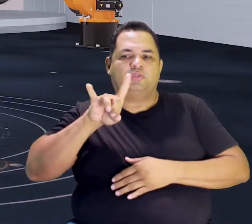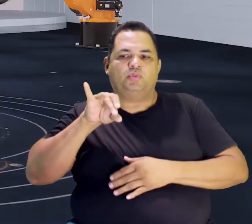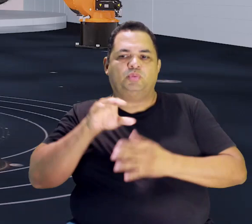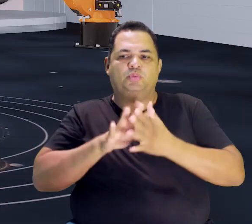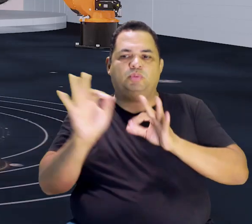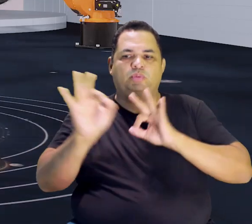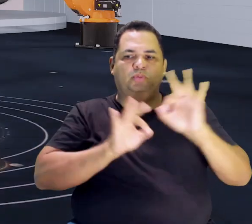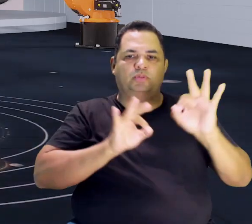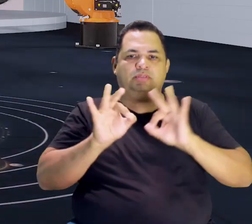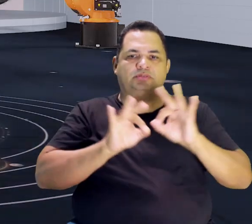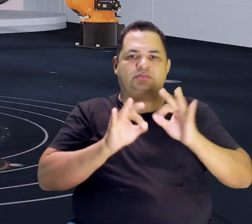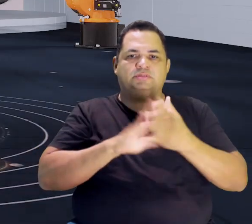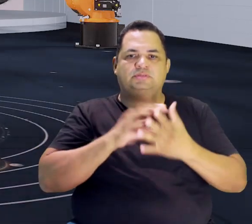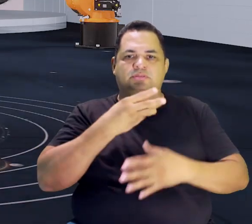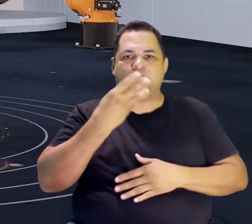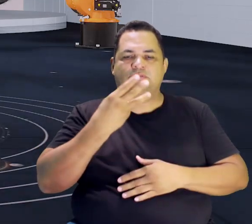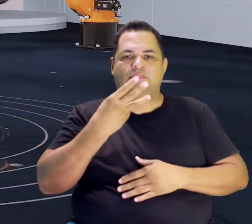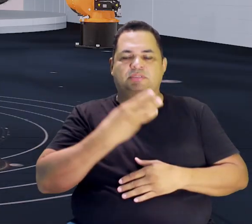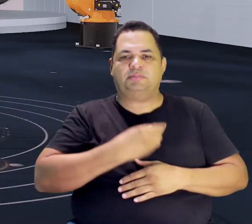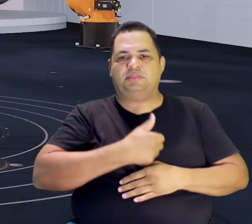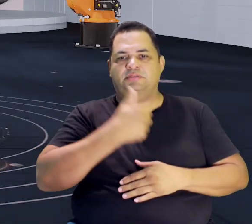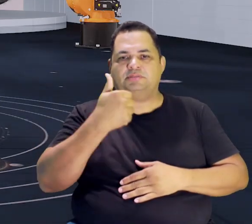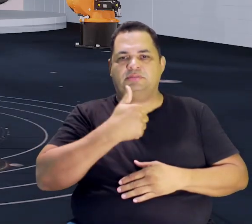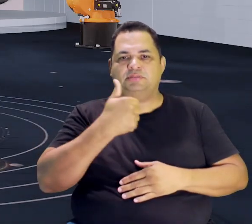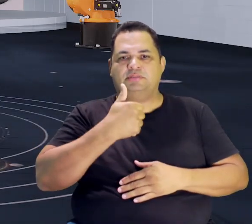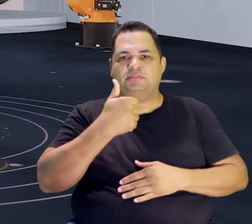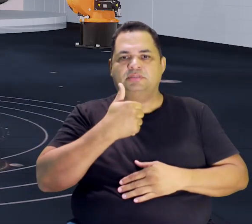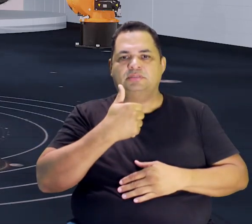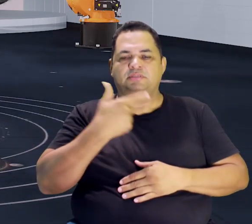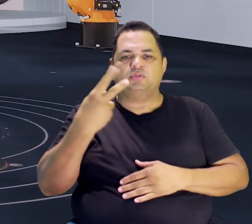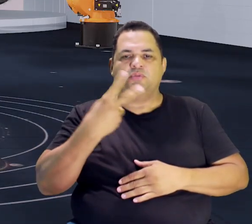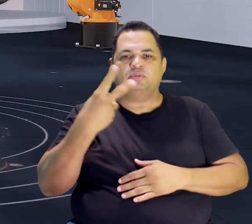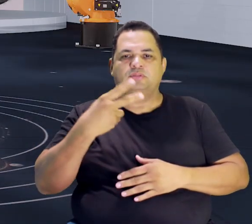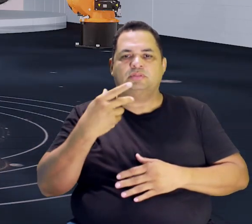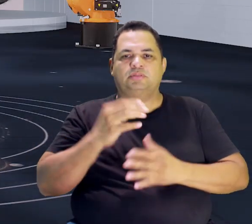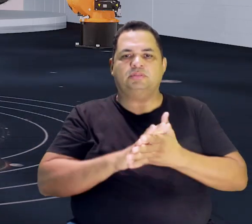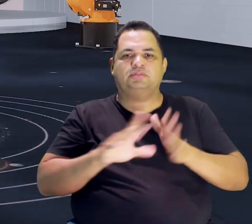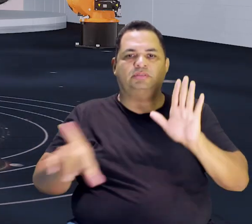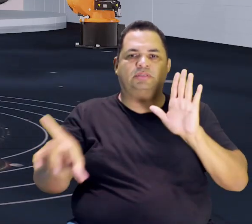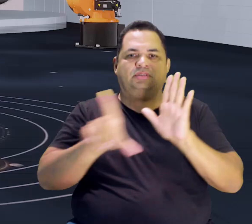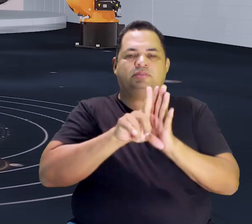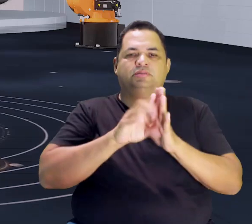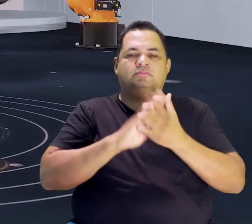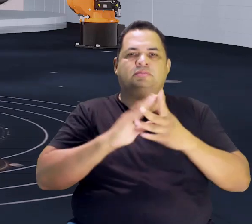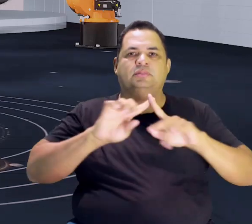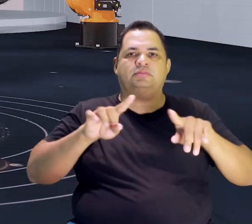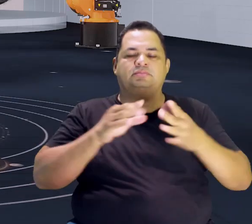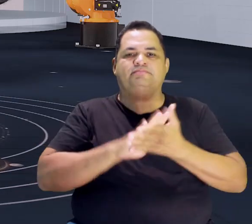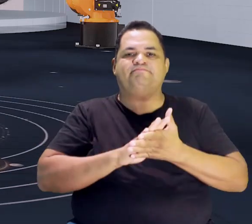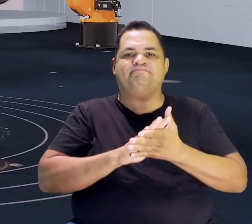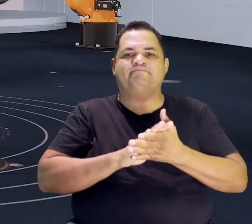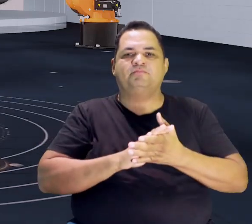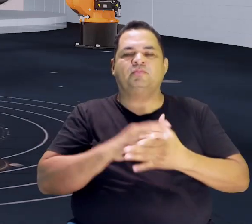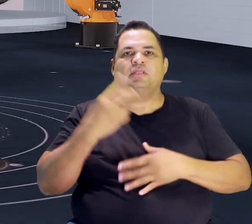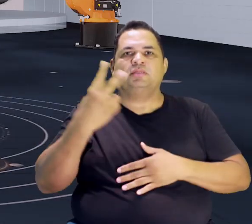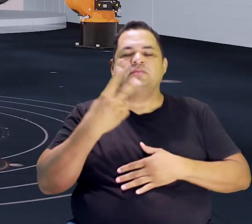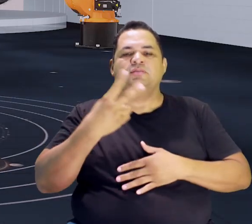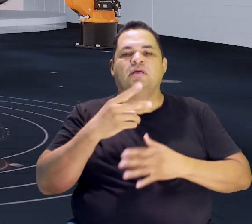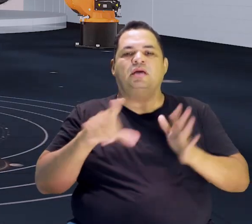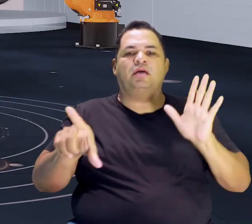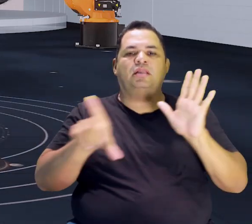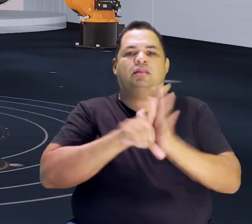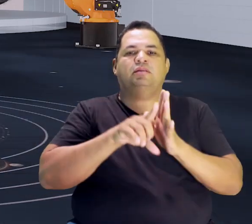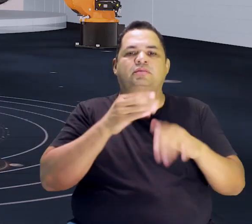leis, e primeira, segunda e terceira. Só que como a segunda lei ela é mais prática, com equação maior, nós vamos